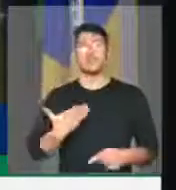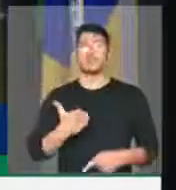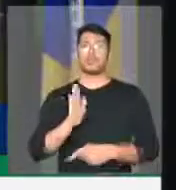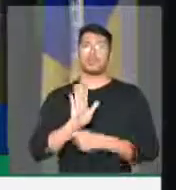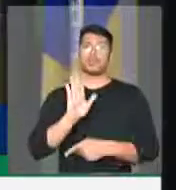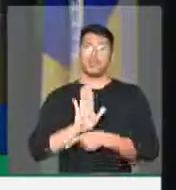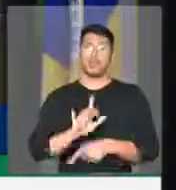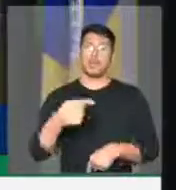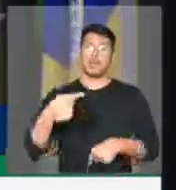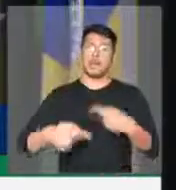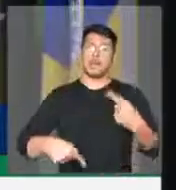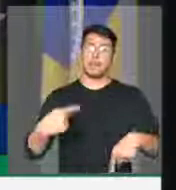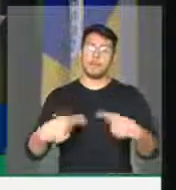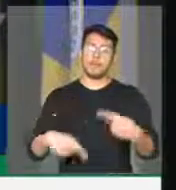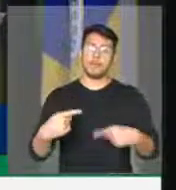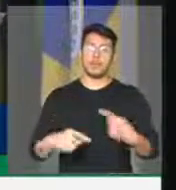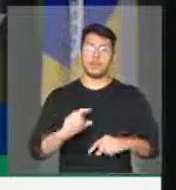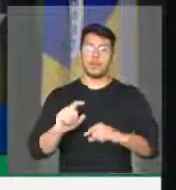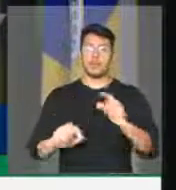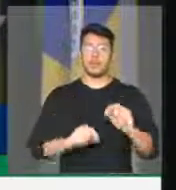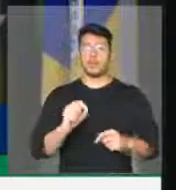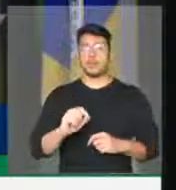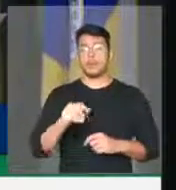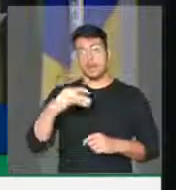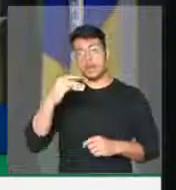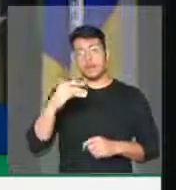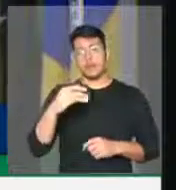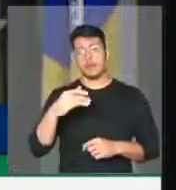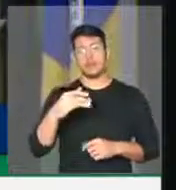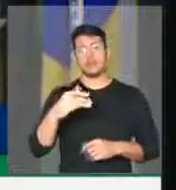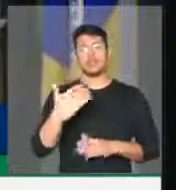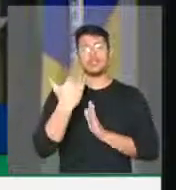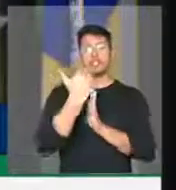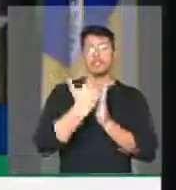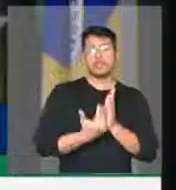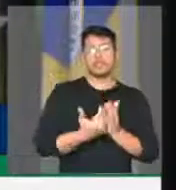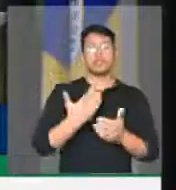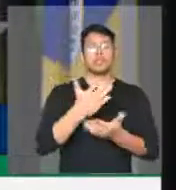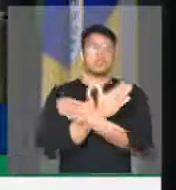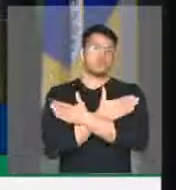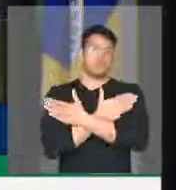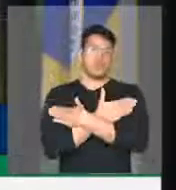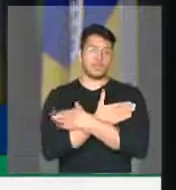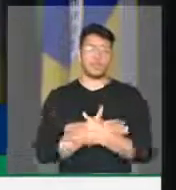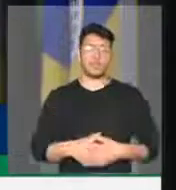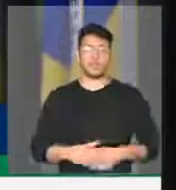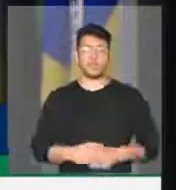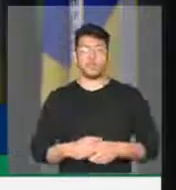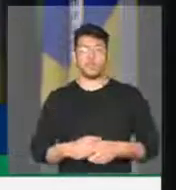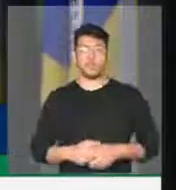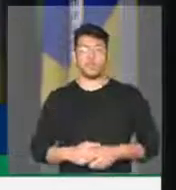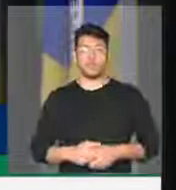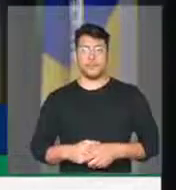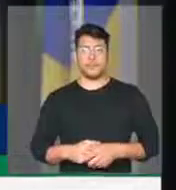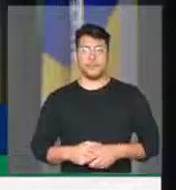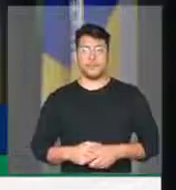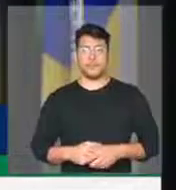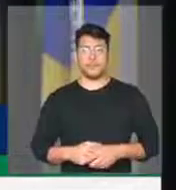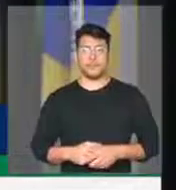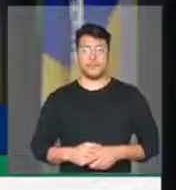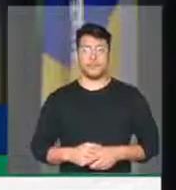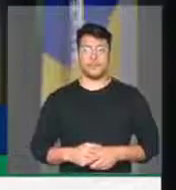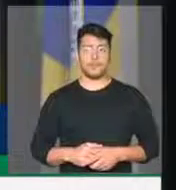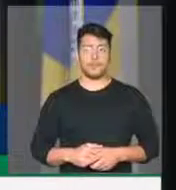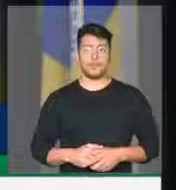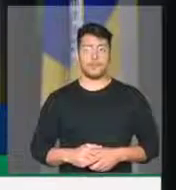a política de combate ao desemprego em nosso país. E diz mais ainda que é muito importante aqui, veja a